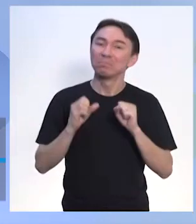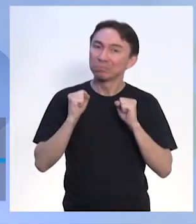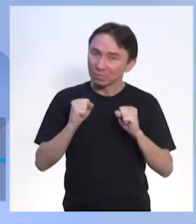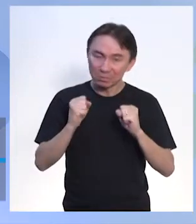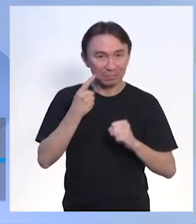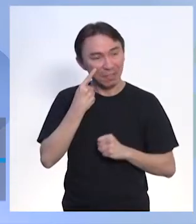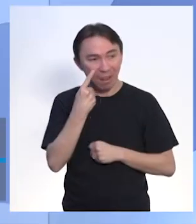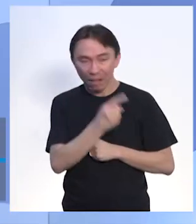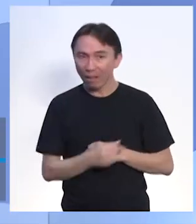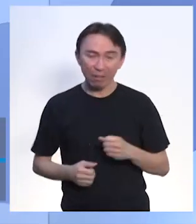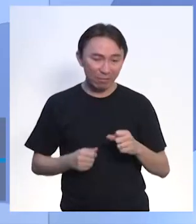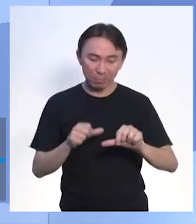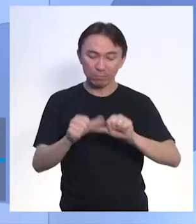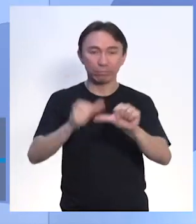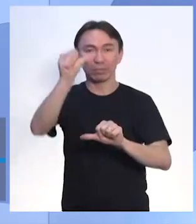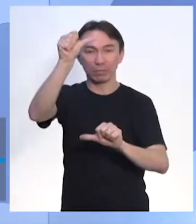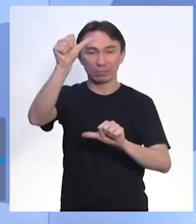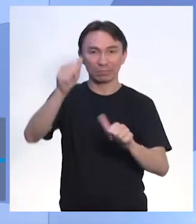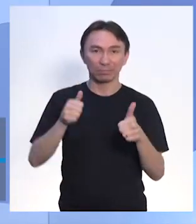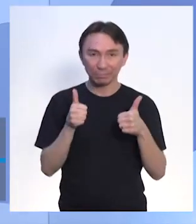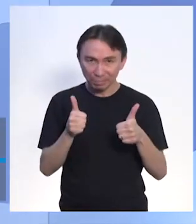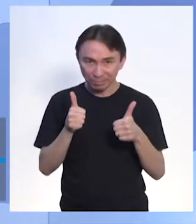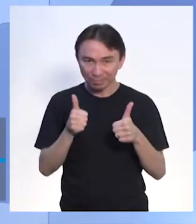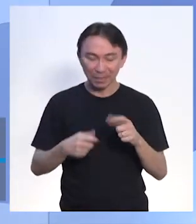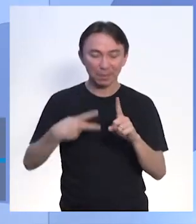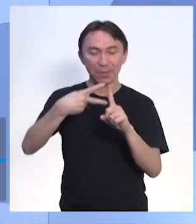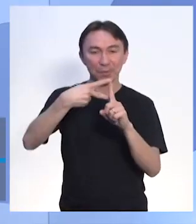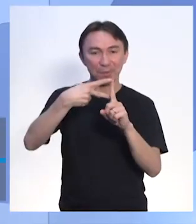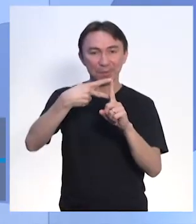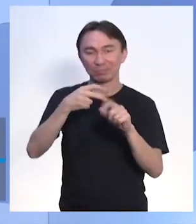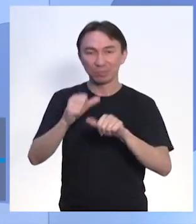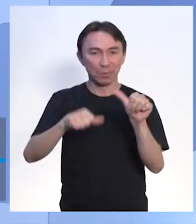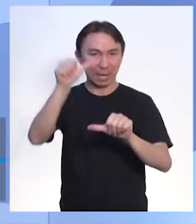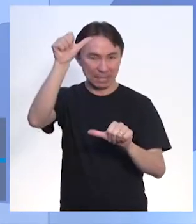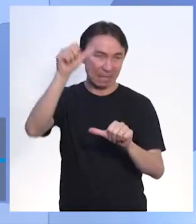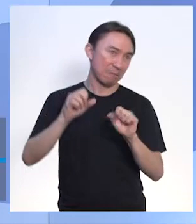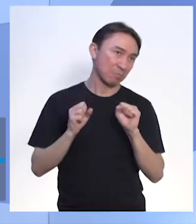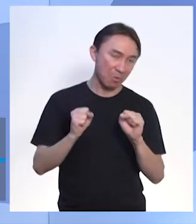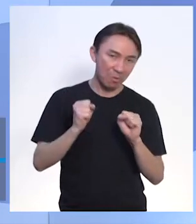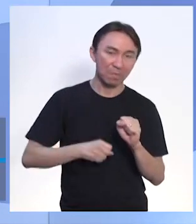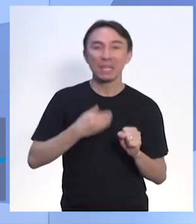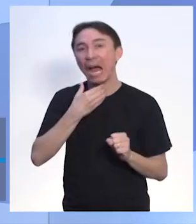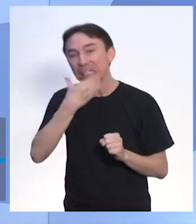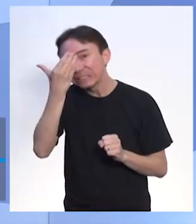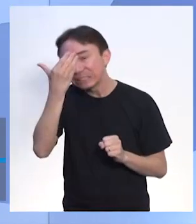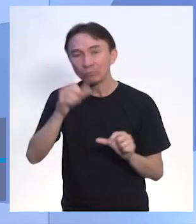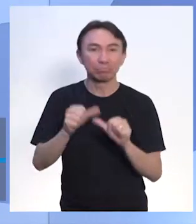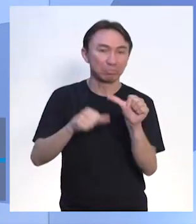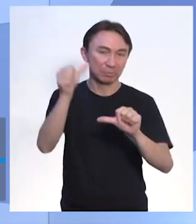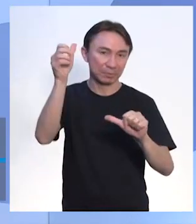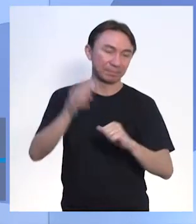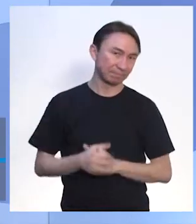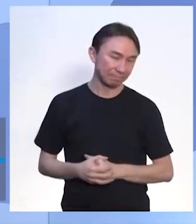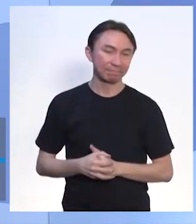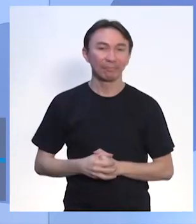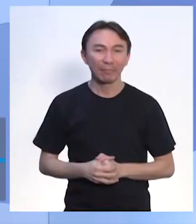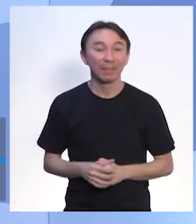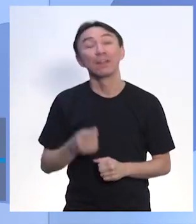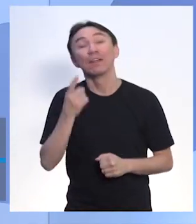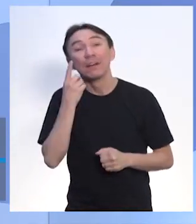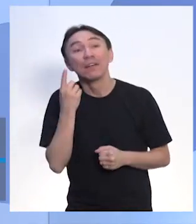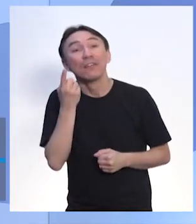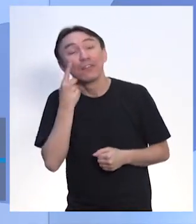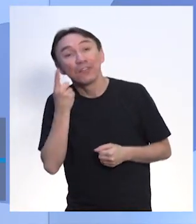É verdade. As interações de vocês hoje, elas são fundamentais para a gente entender como que a coisa vai fluir, como que